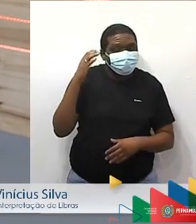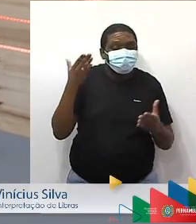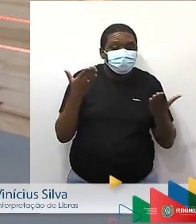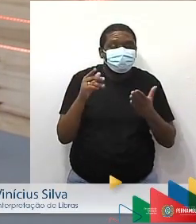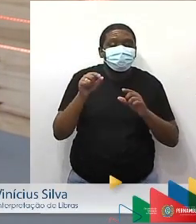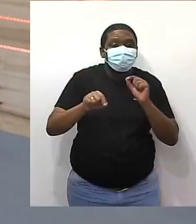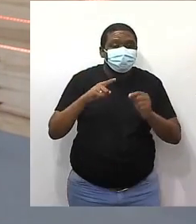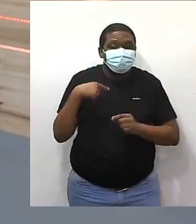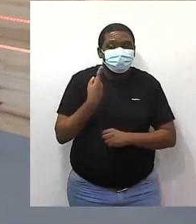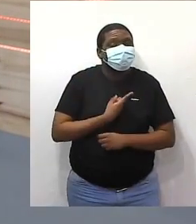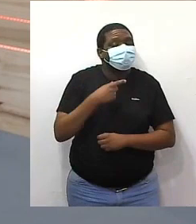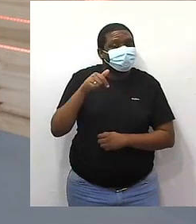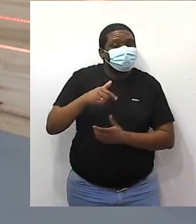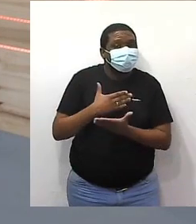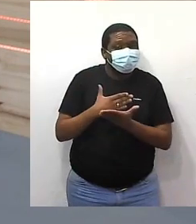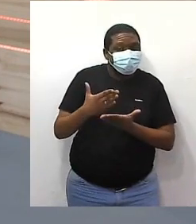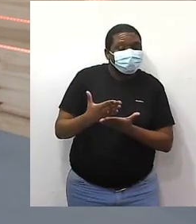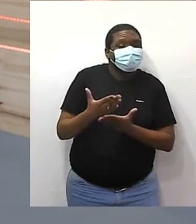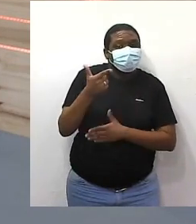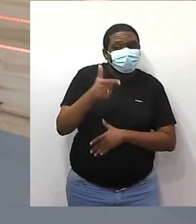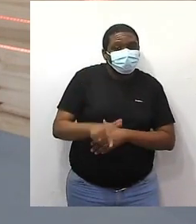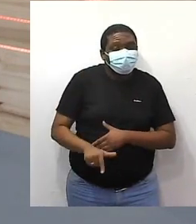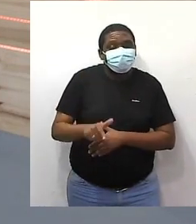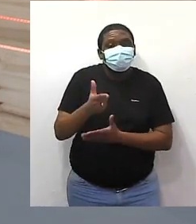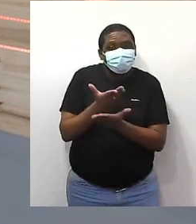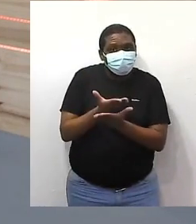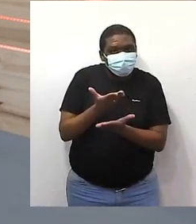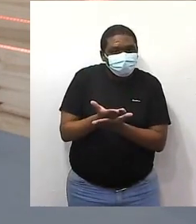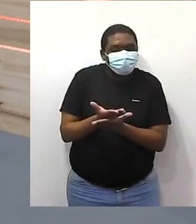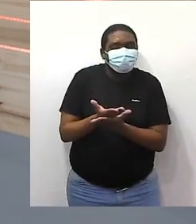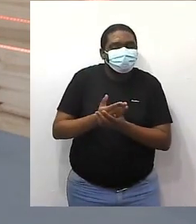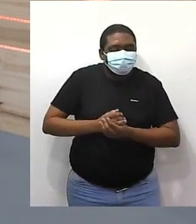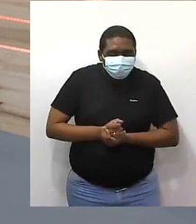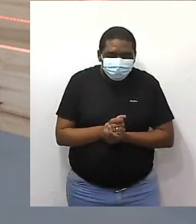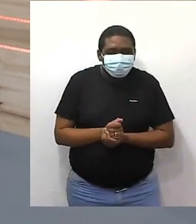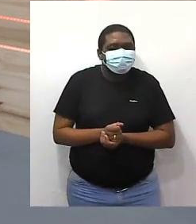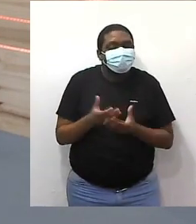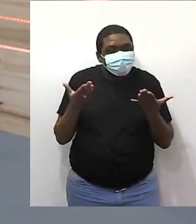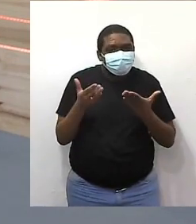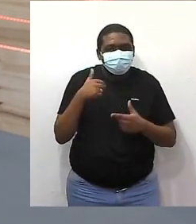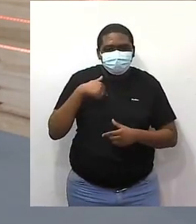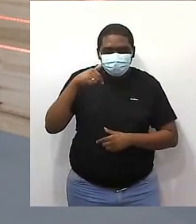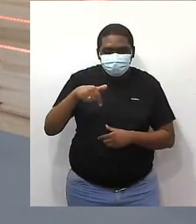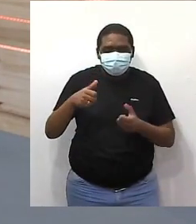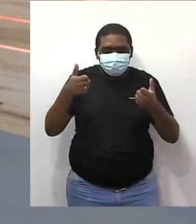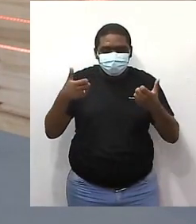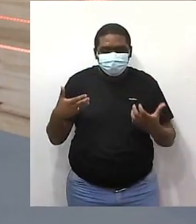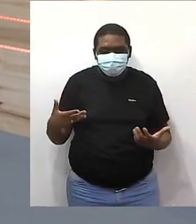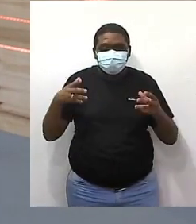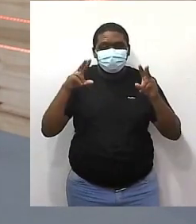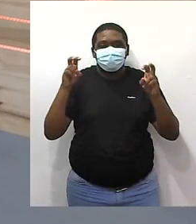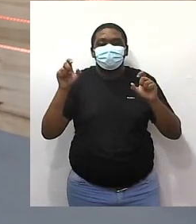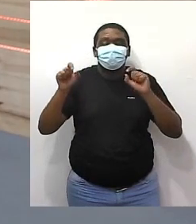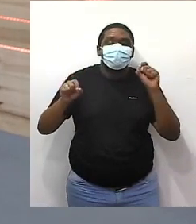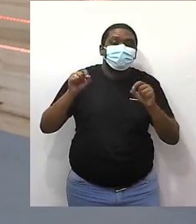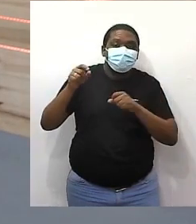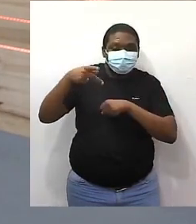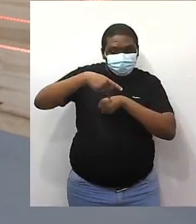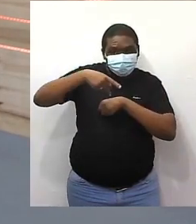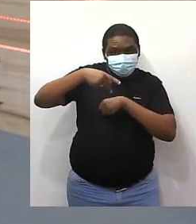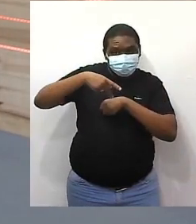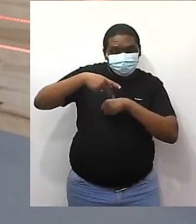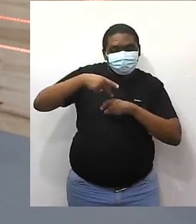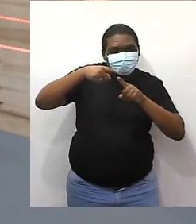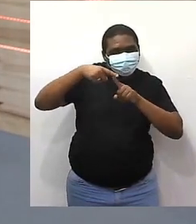nós iremos começar mais uma aula do EducaPE. Hoje eu irei falar sobre rochas e